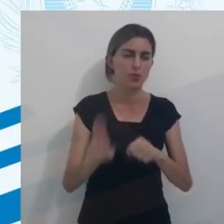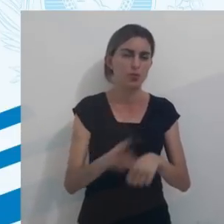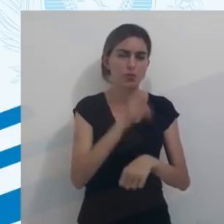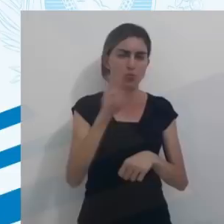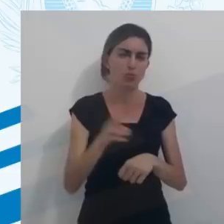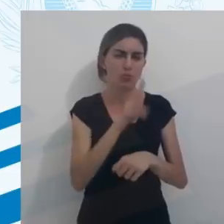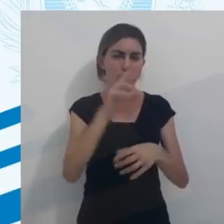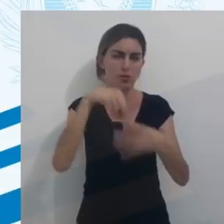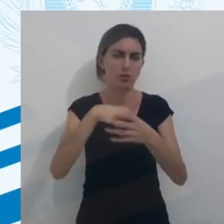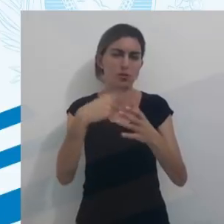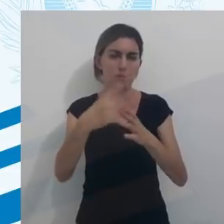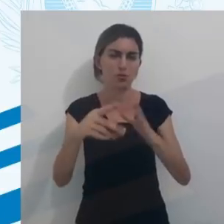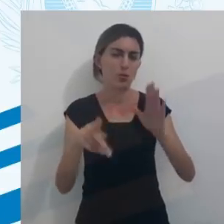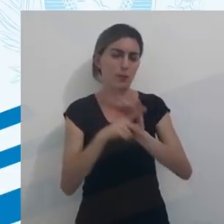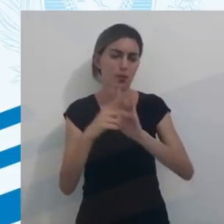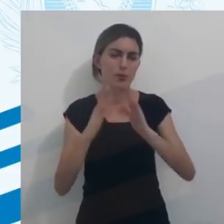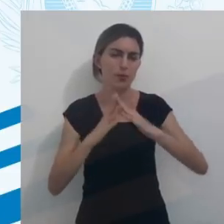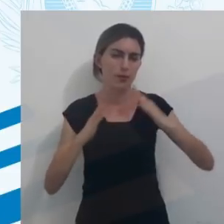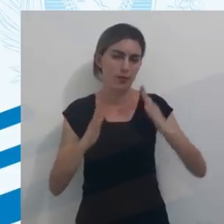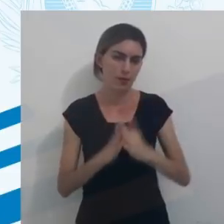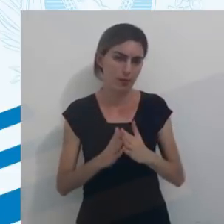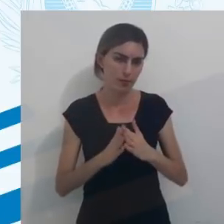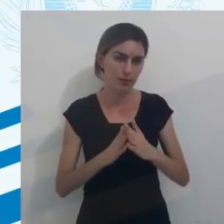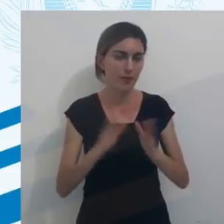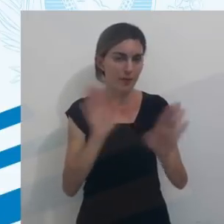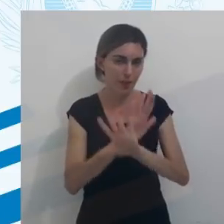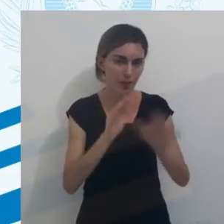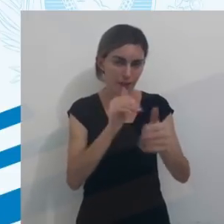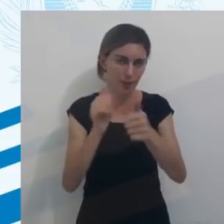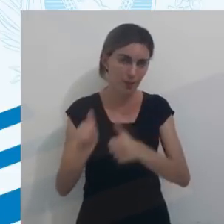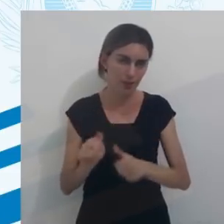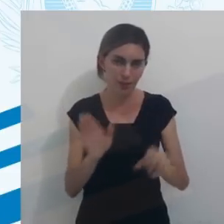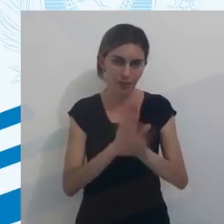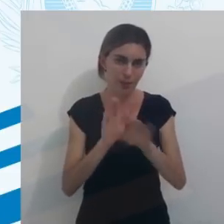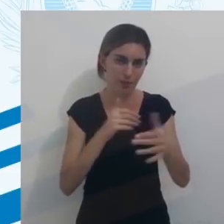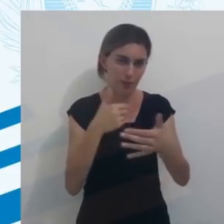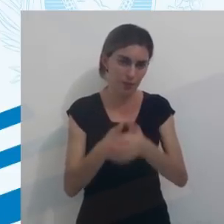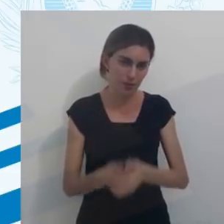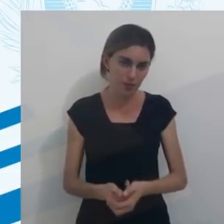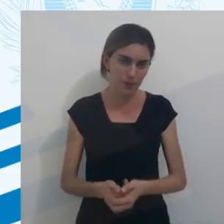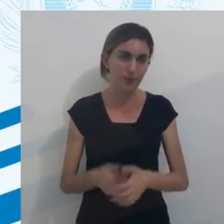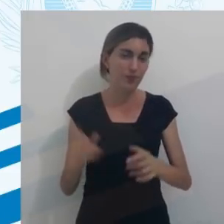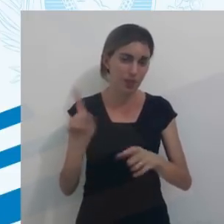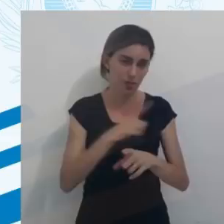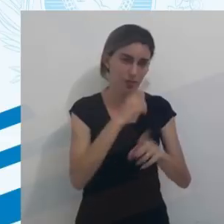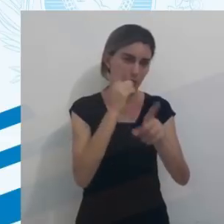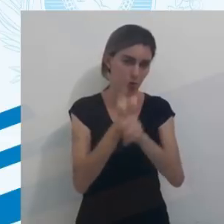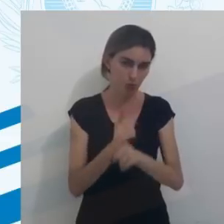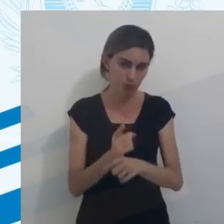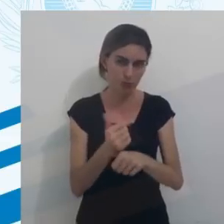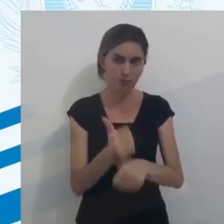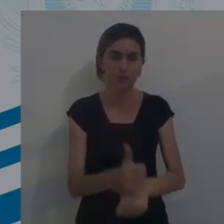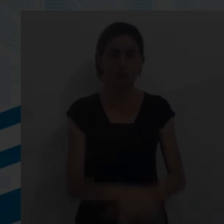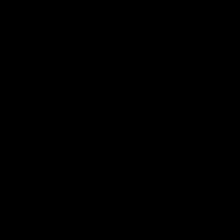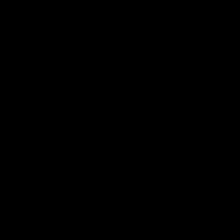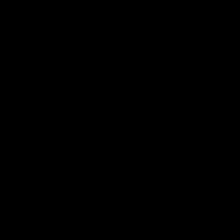utilizar dentro da sua própria casa. Valeu, até a próxima, a gente se encontra.